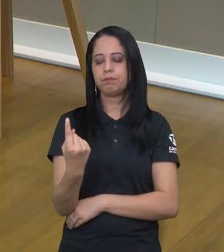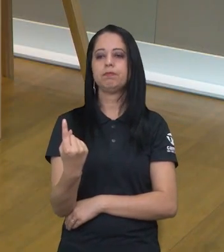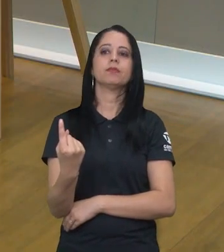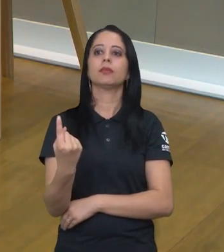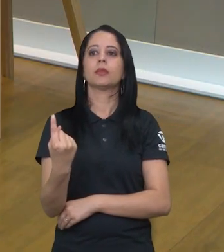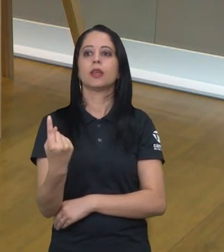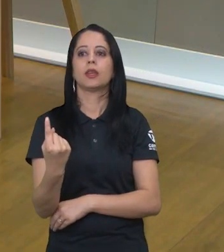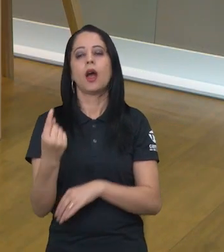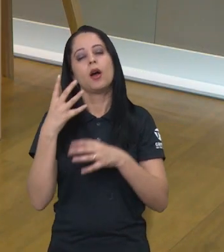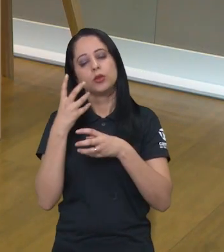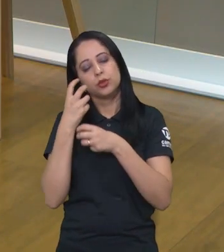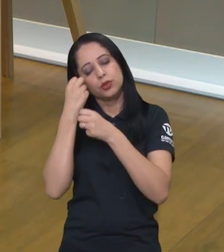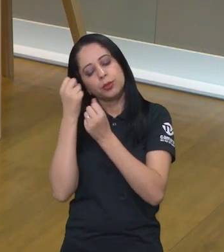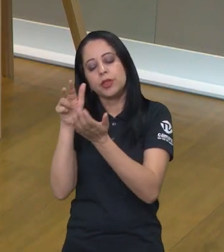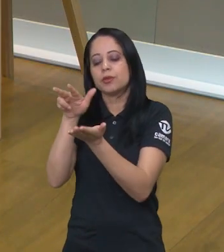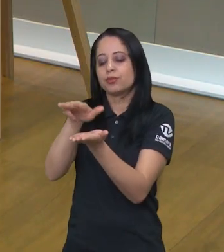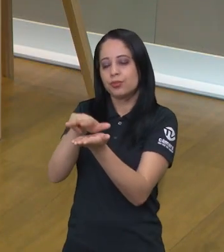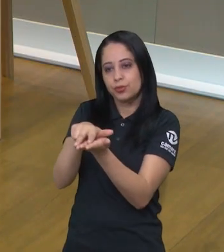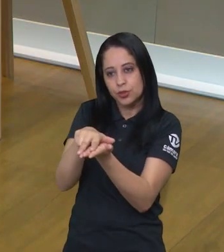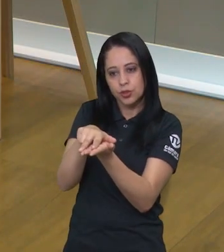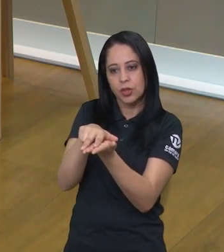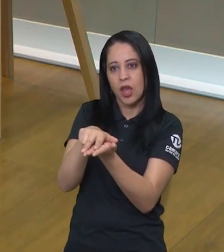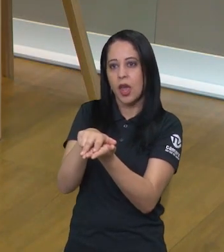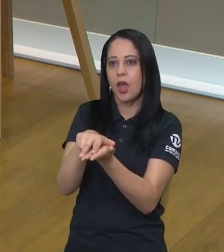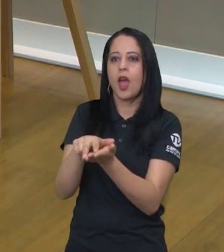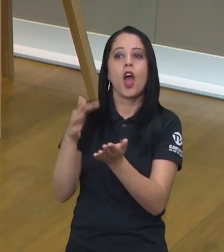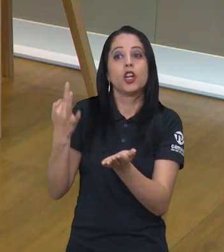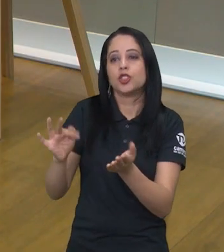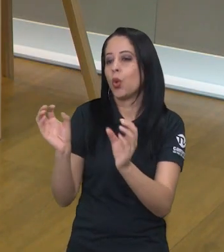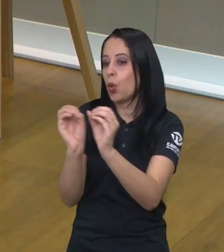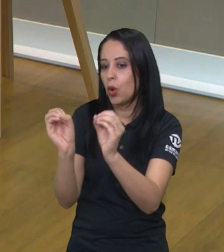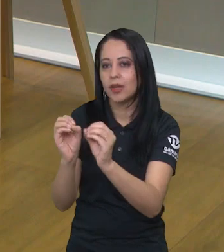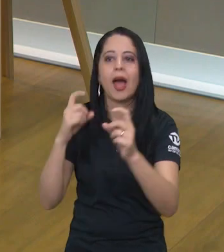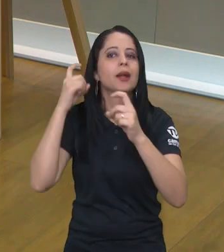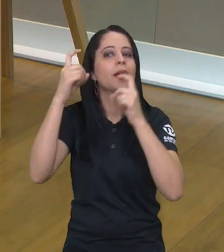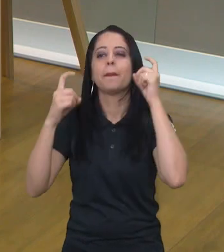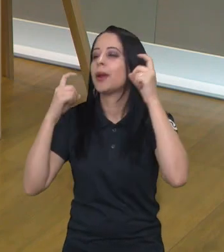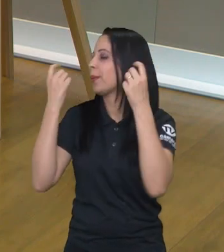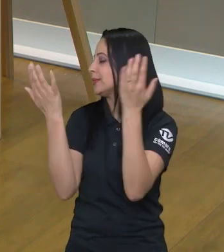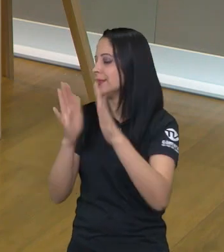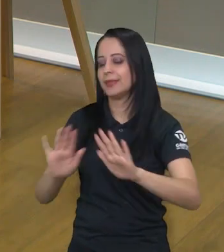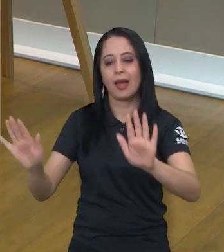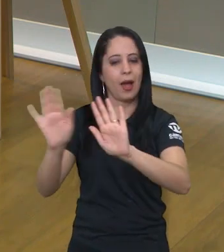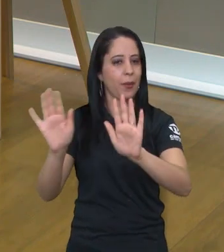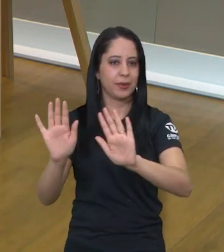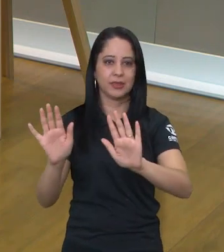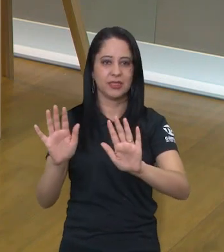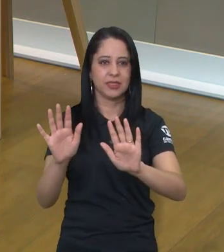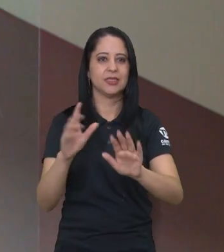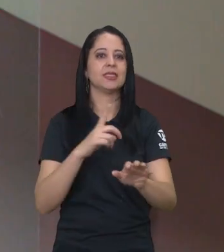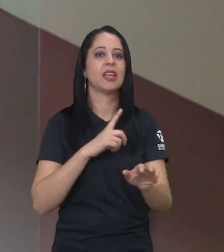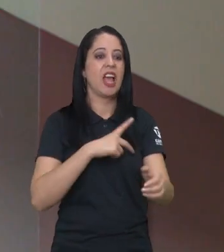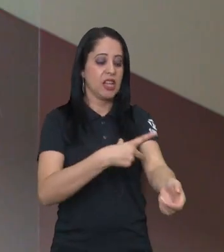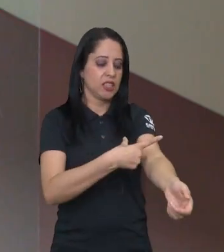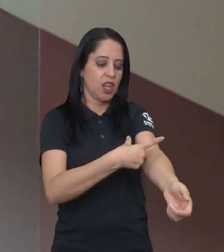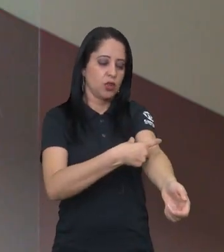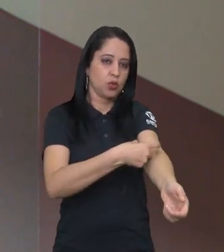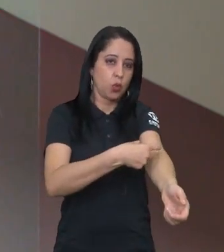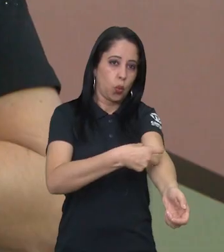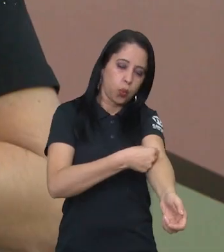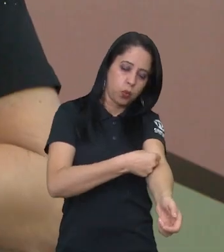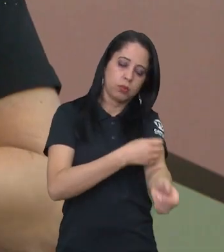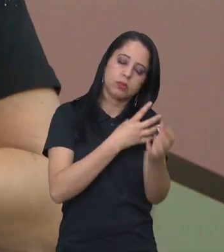ela vai dormir, ela não sente nada, não fiquem preocupadas, sim, eu já ia não perguntar agora, dói. toma anestesia ou precisa de anestesia? É